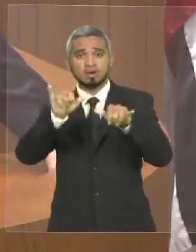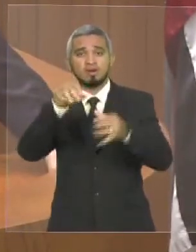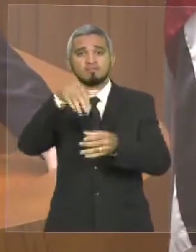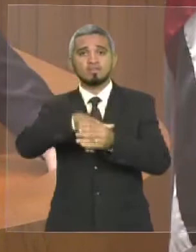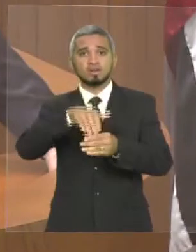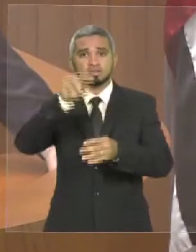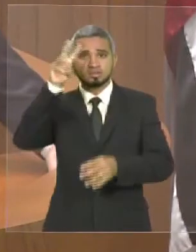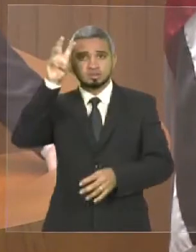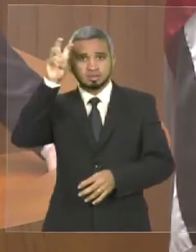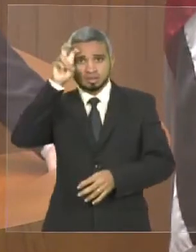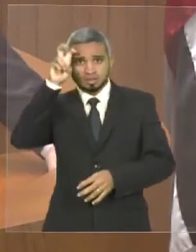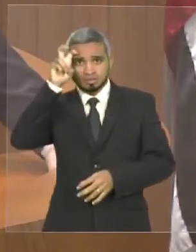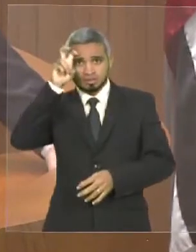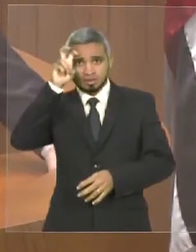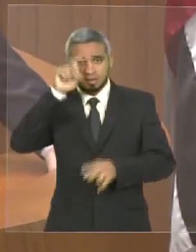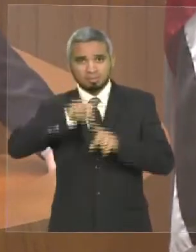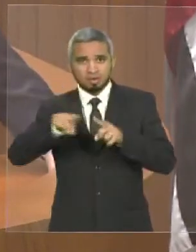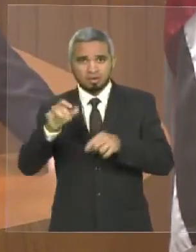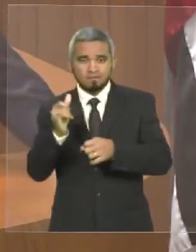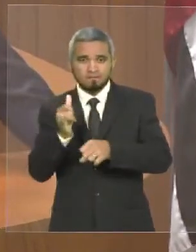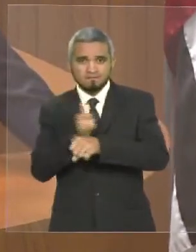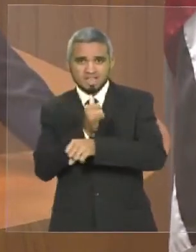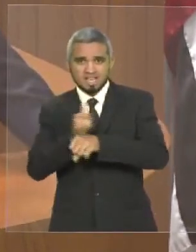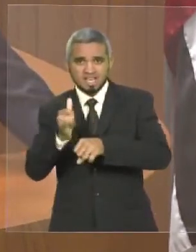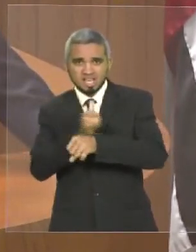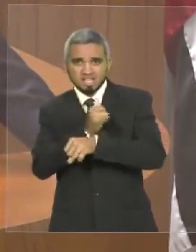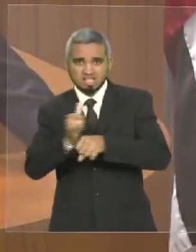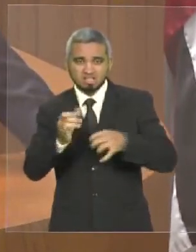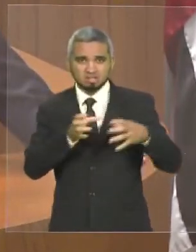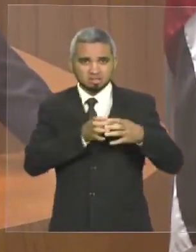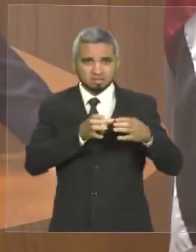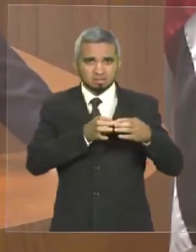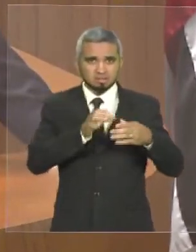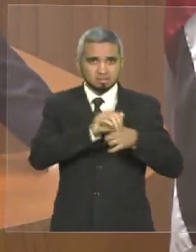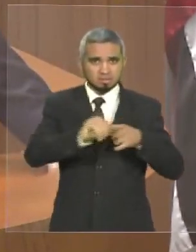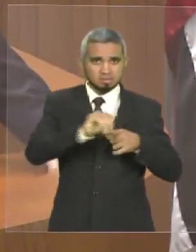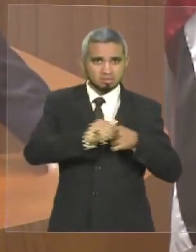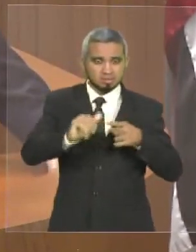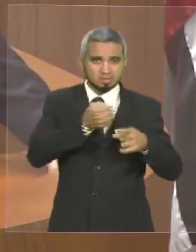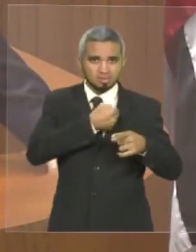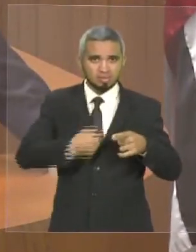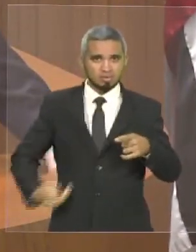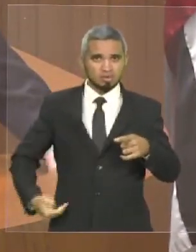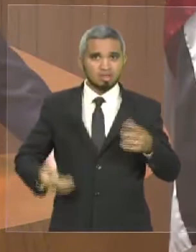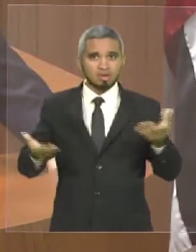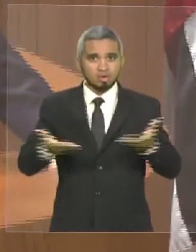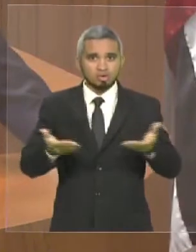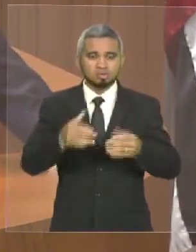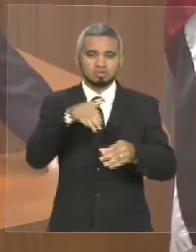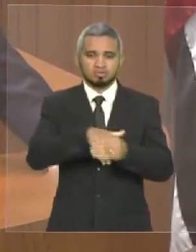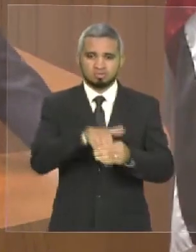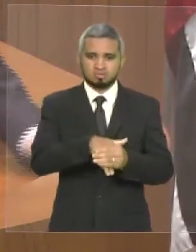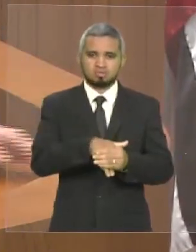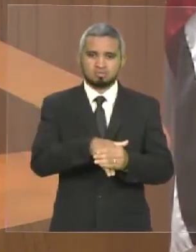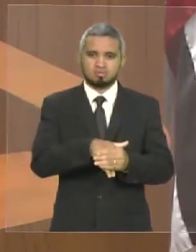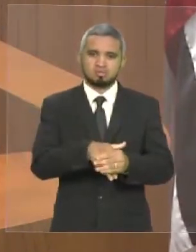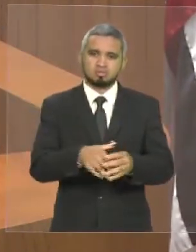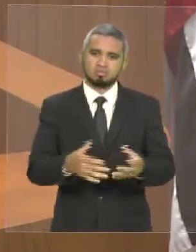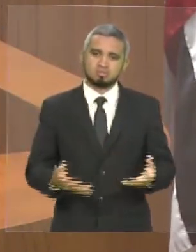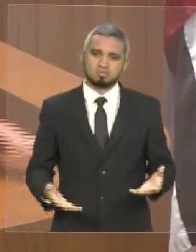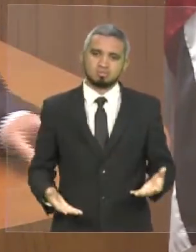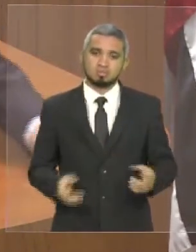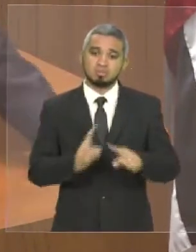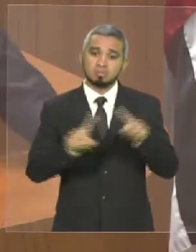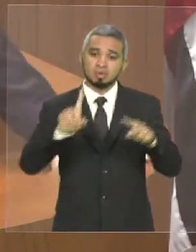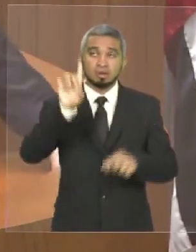foi feita a manobra por parte da base do governo para que essa votação pudesse ser votada hoje. Mas Deus